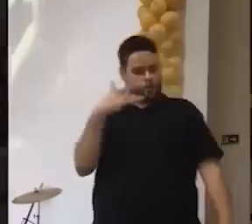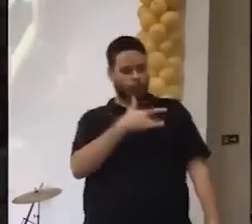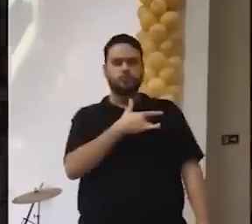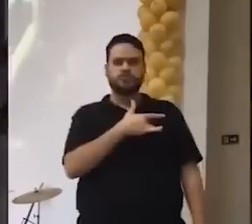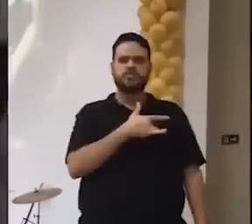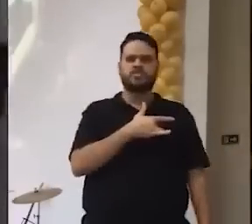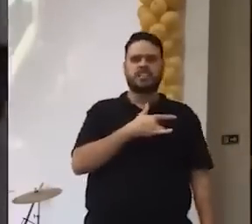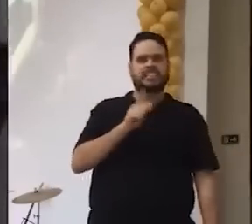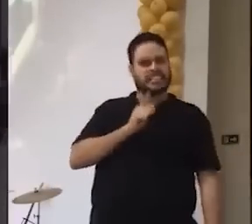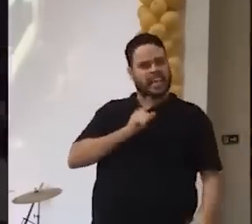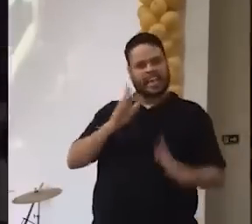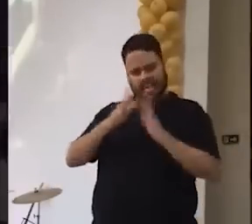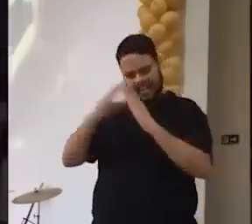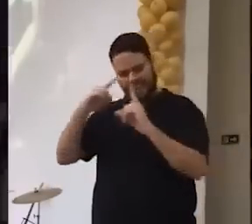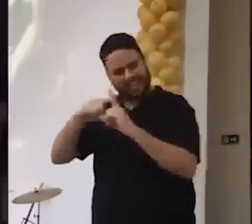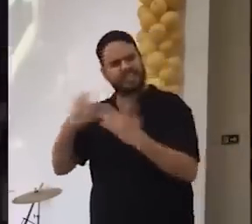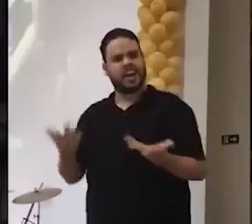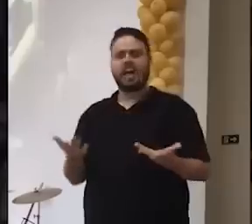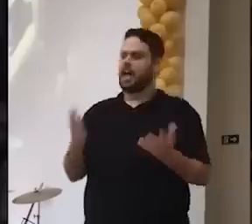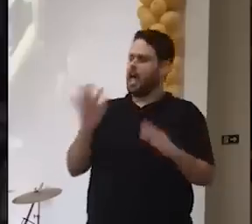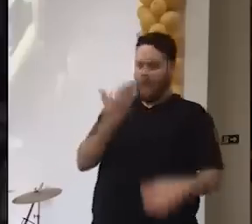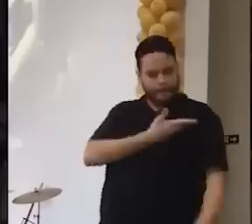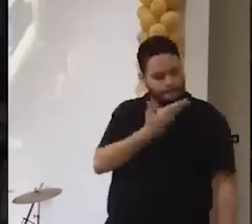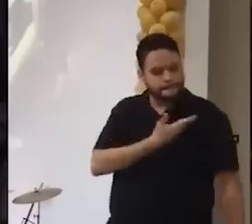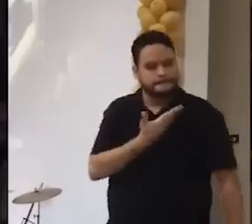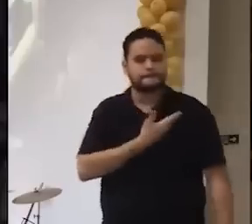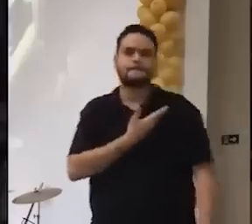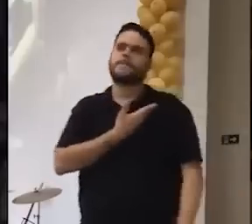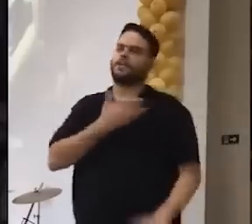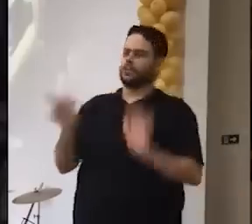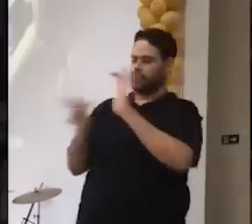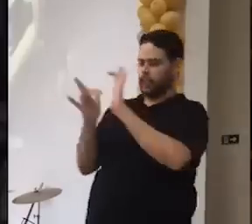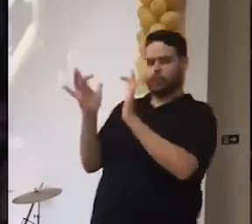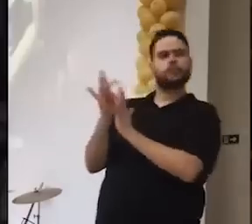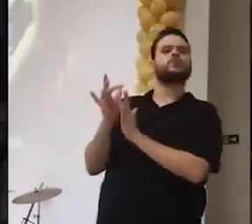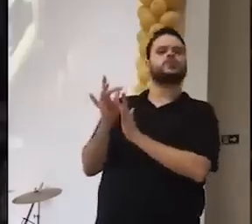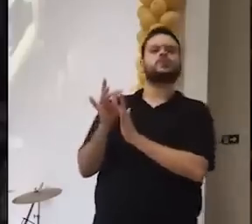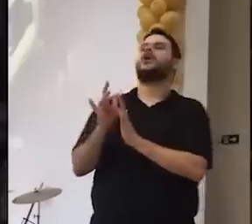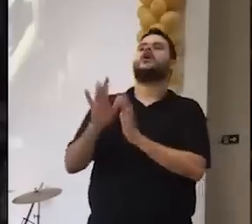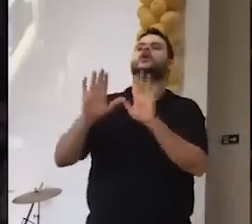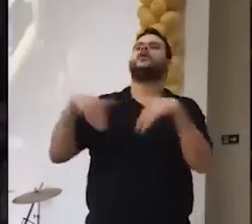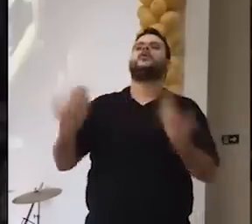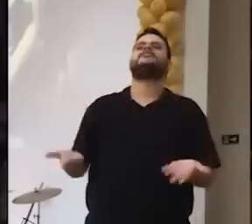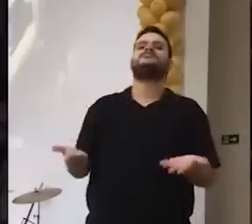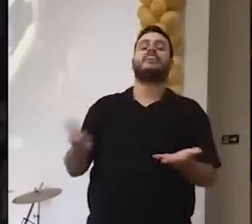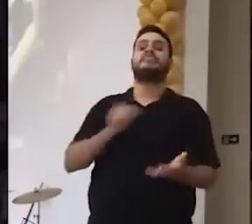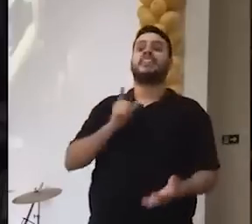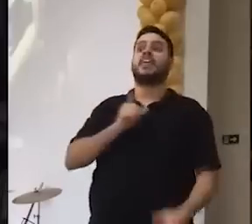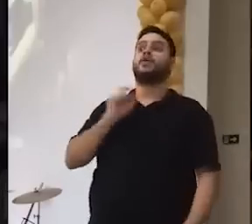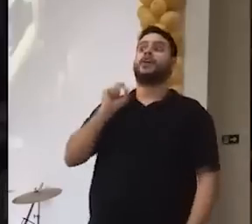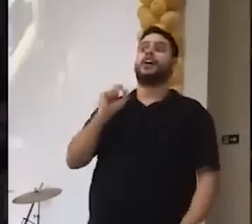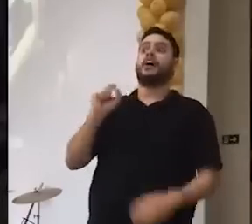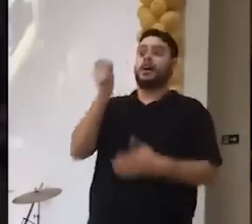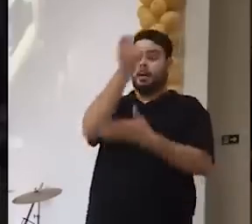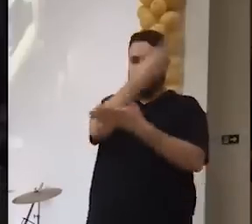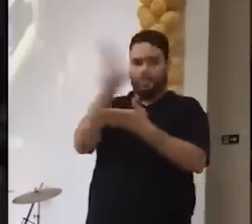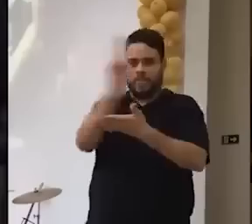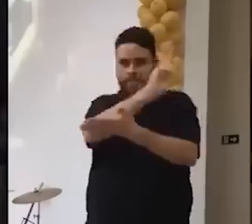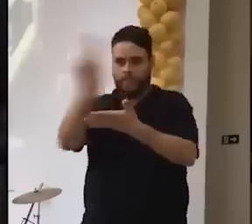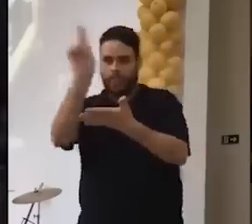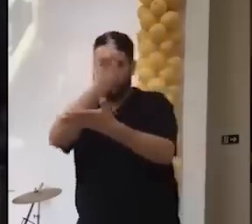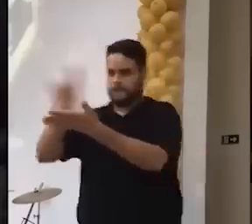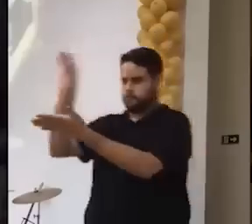você ter a igreja? Quanto vale você ter amigos? Quanto vale você ter Jesus? Quanto vale você ter seu nome escrito no livro da vida? Quanto